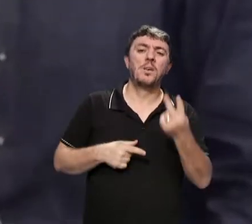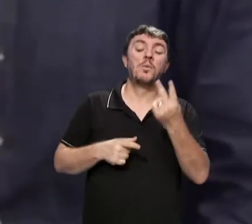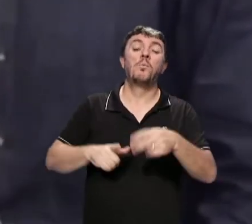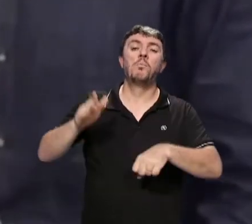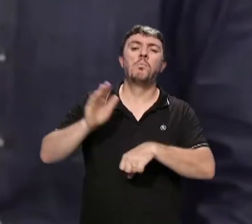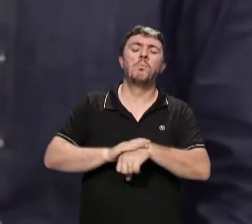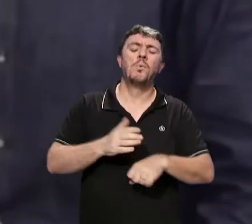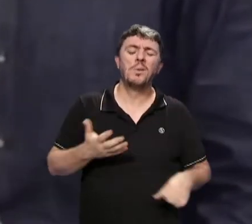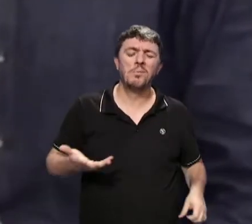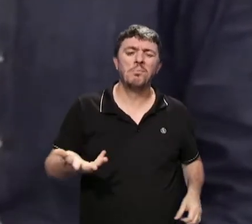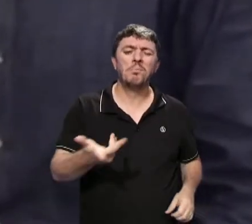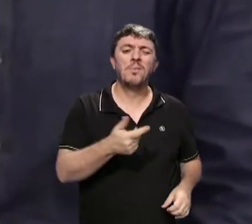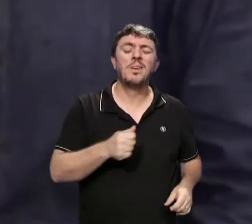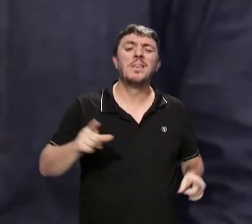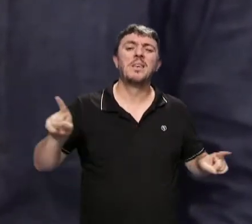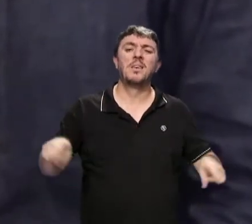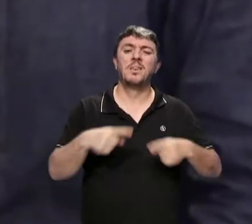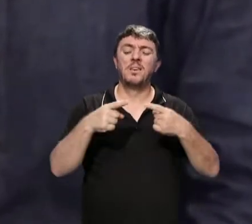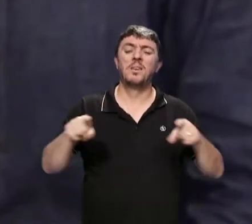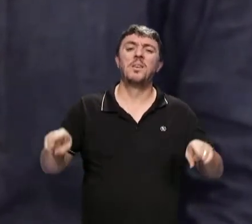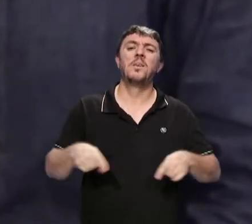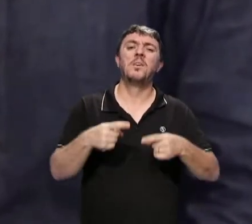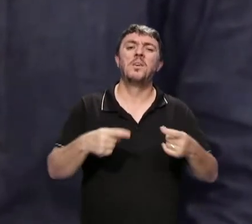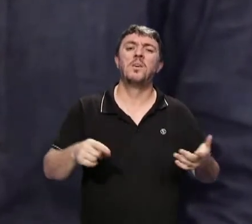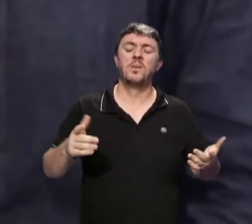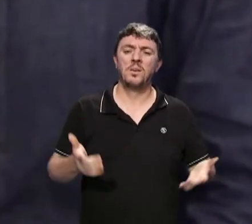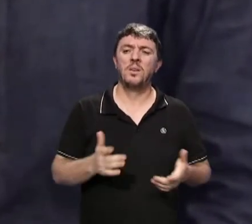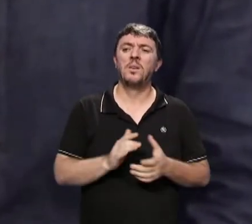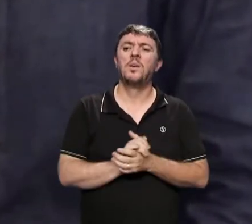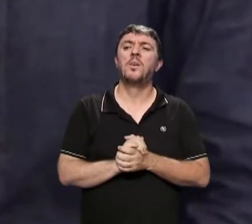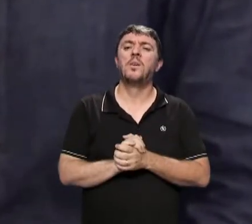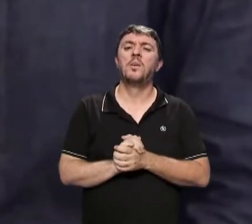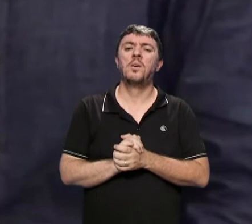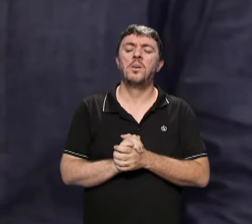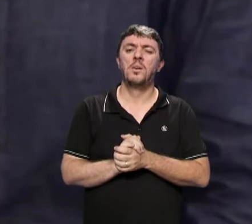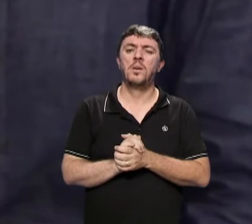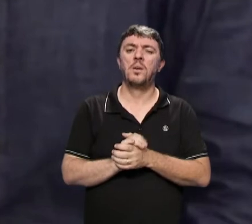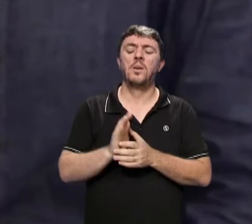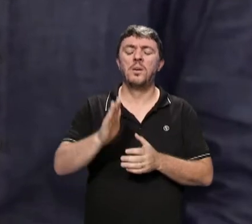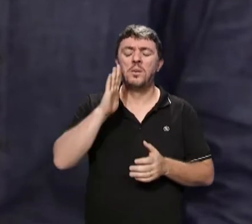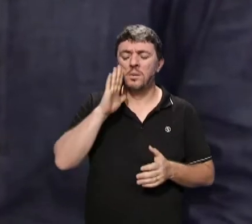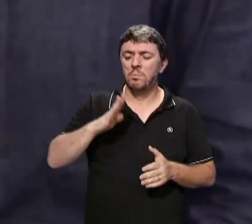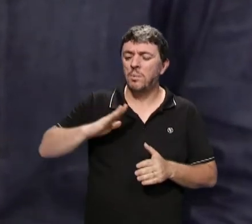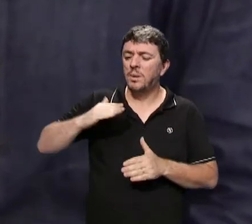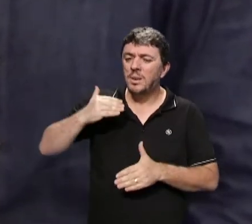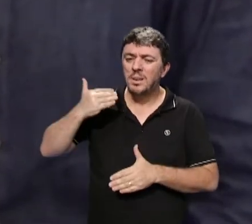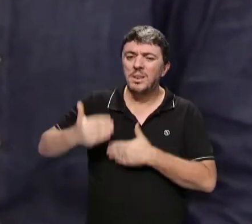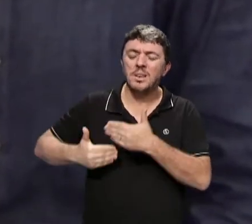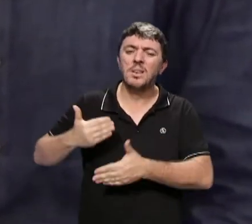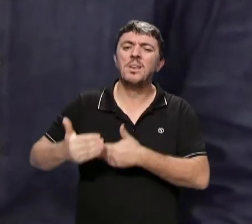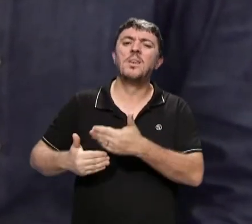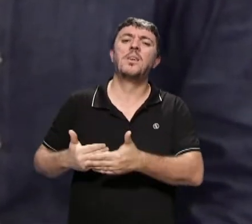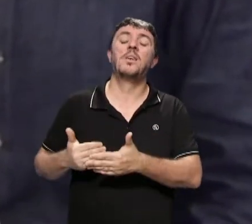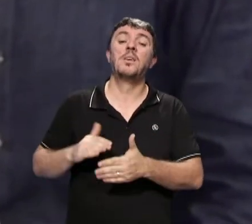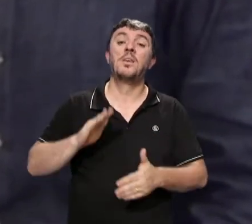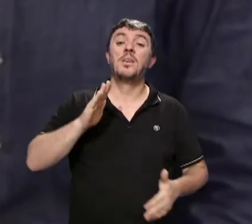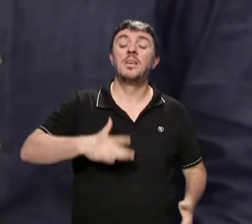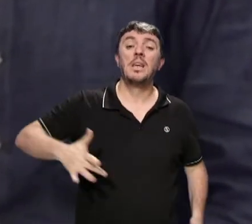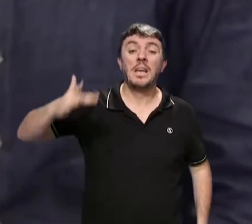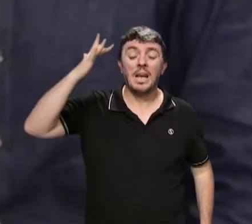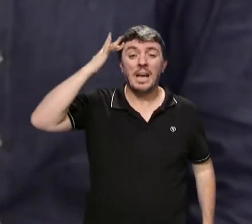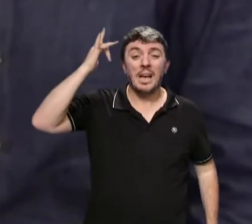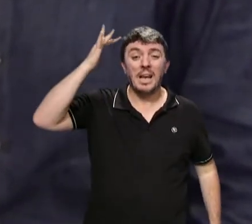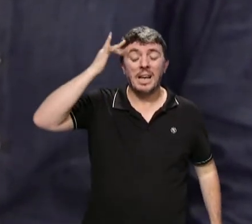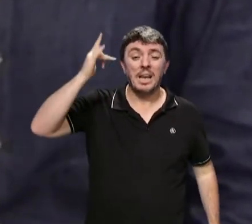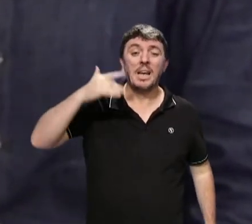música preferida dos personagens e a trilha. Eu acho aquela trilha libertadora, eu olhava aquela trilha e falei, amanhã vou gritar seja